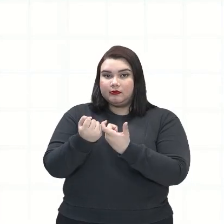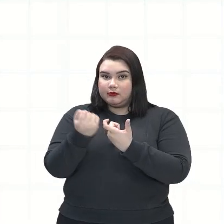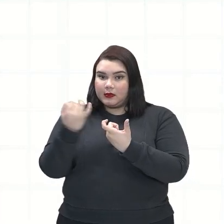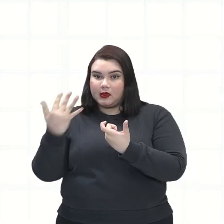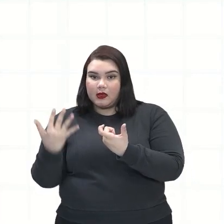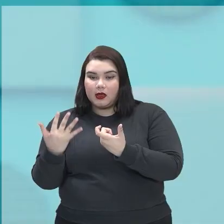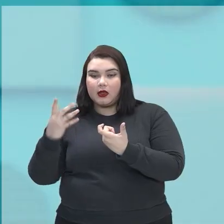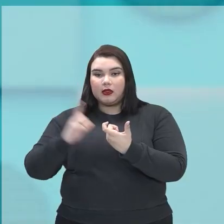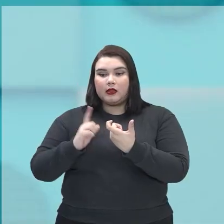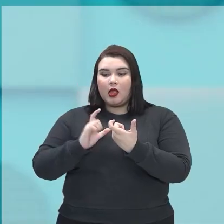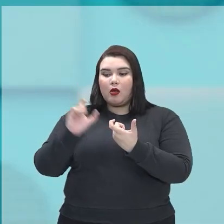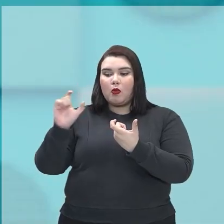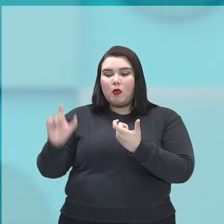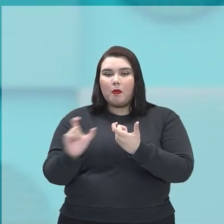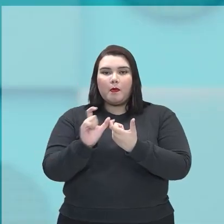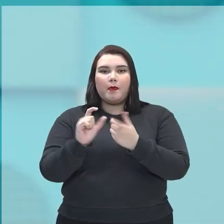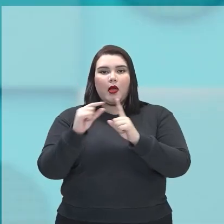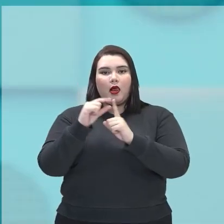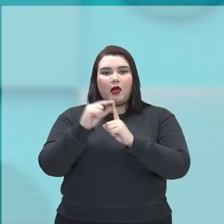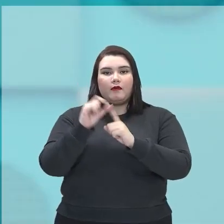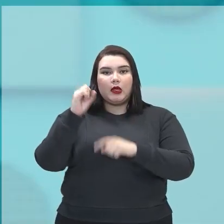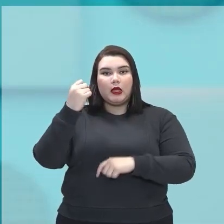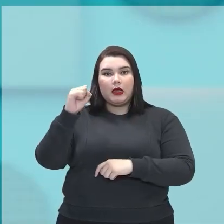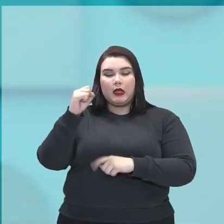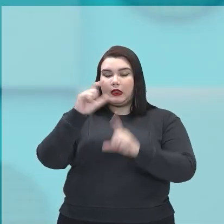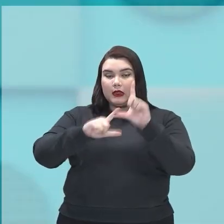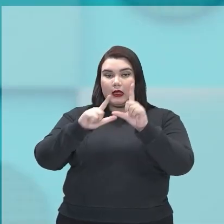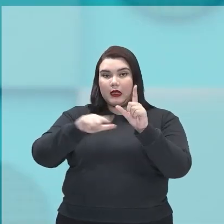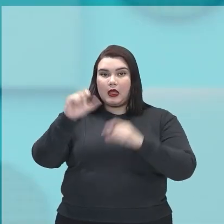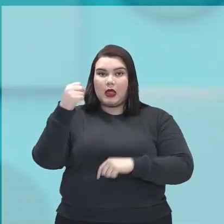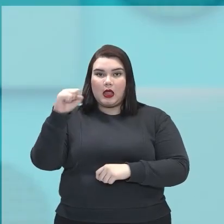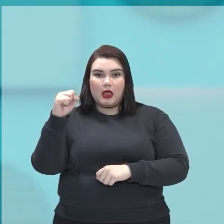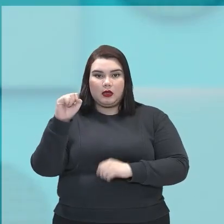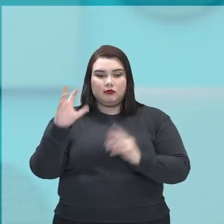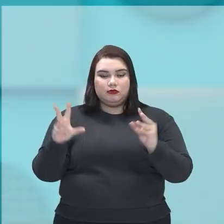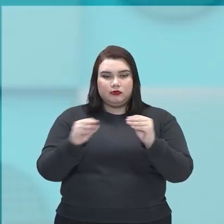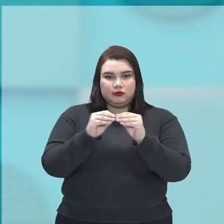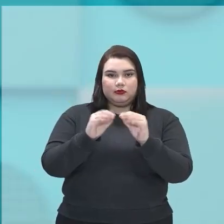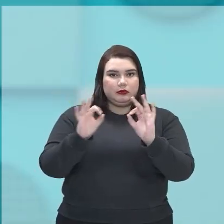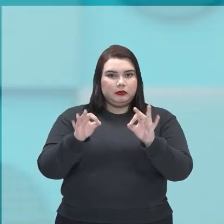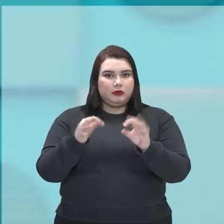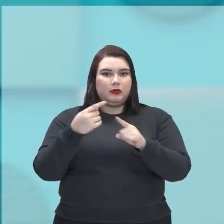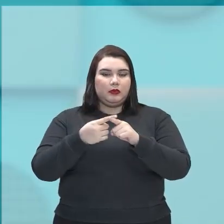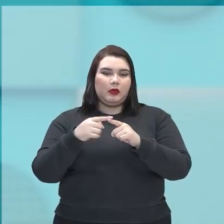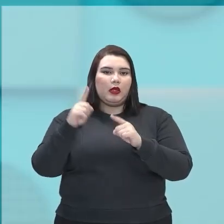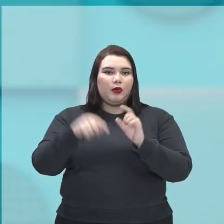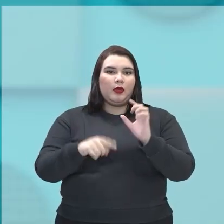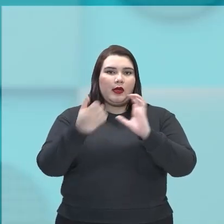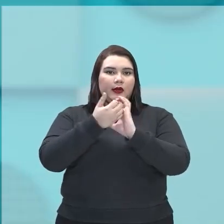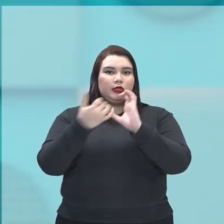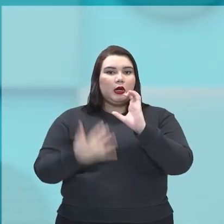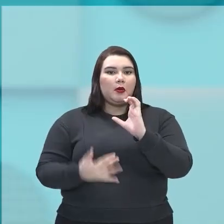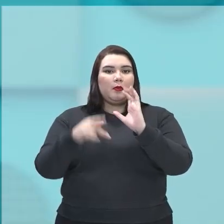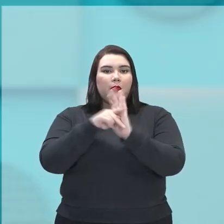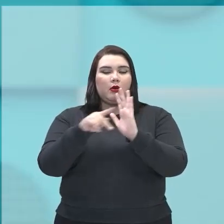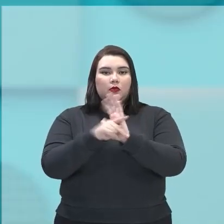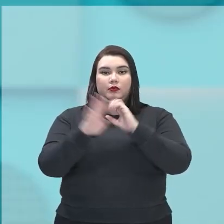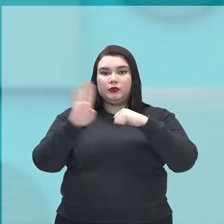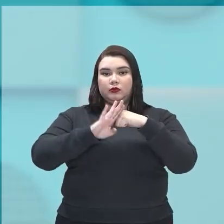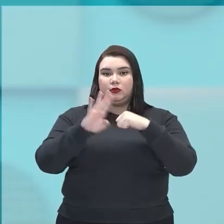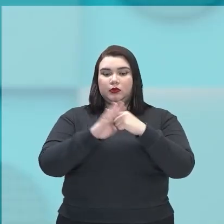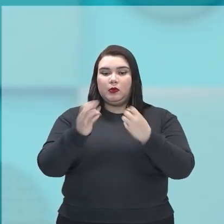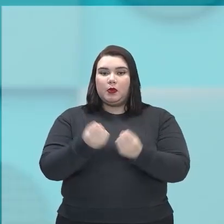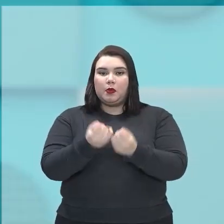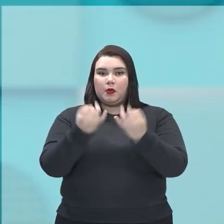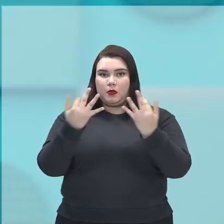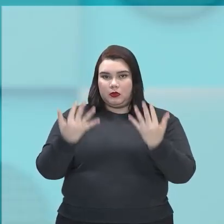aí só da letrinha S, porque os substantivos contáveis, eles funcionam dessa maneira, né? são contados